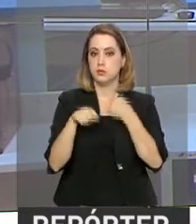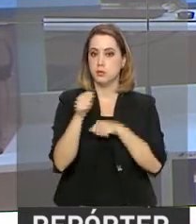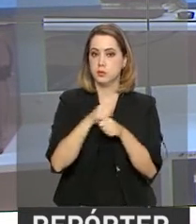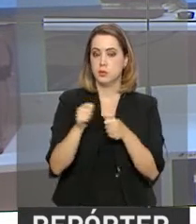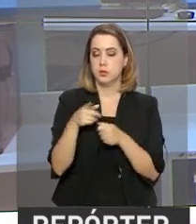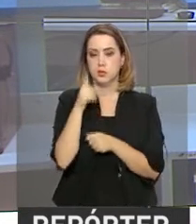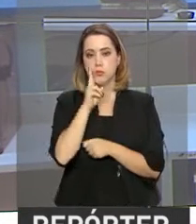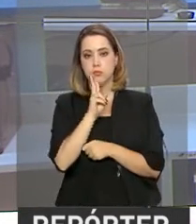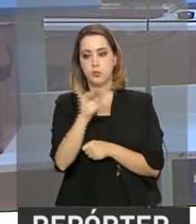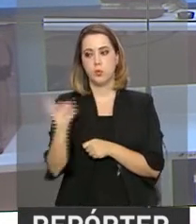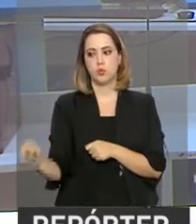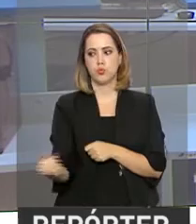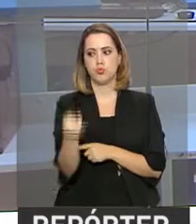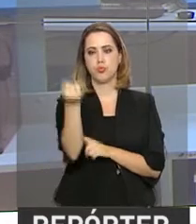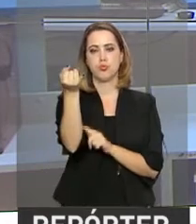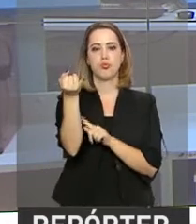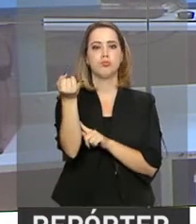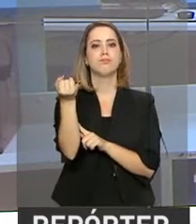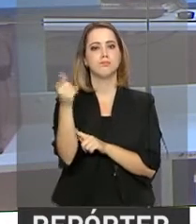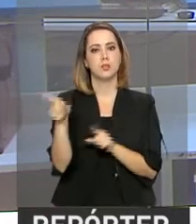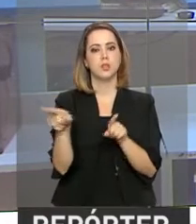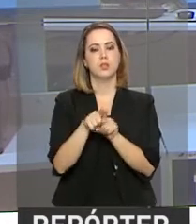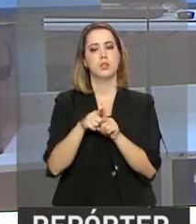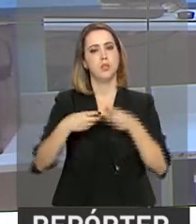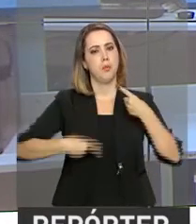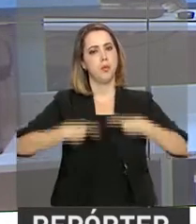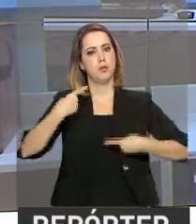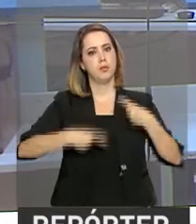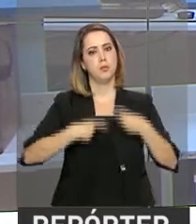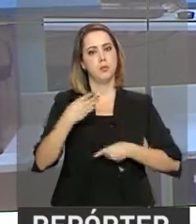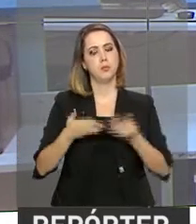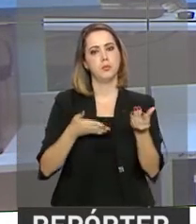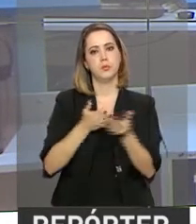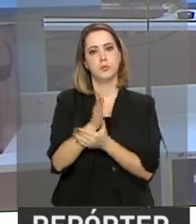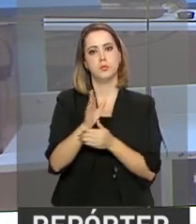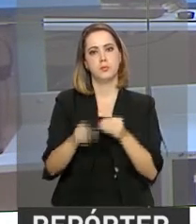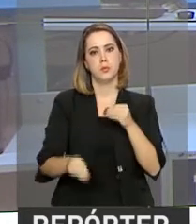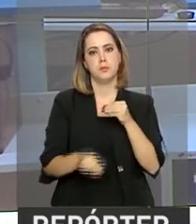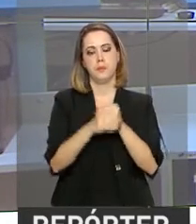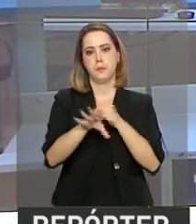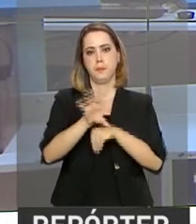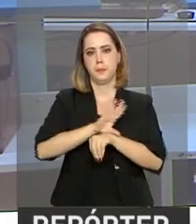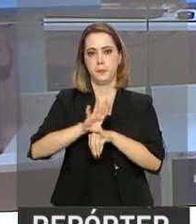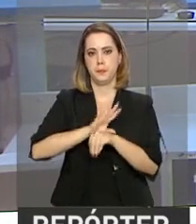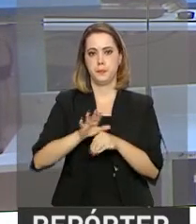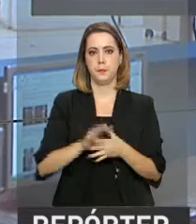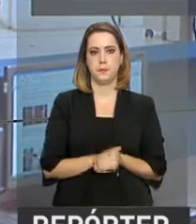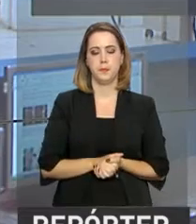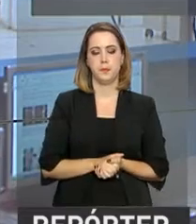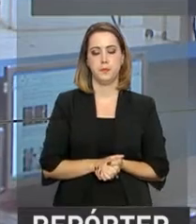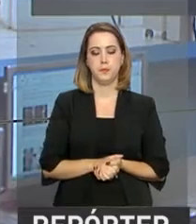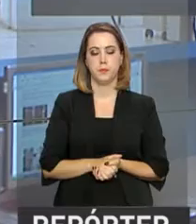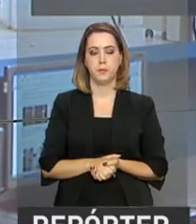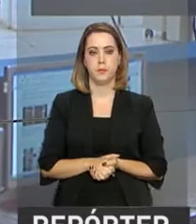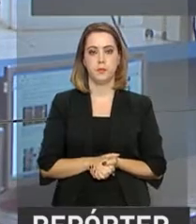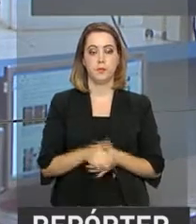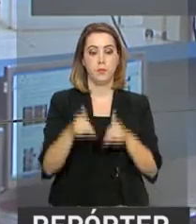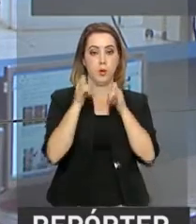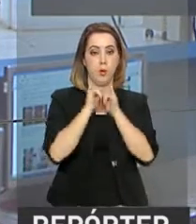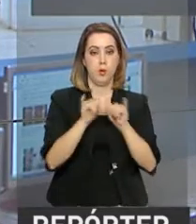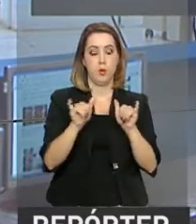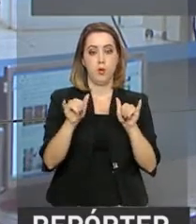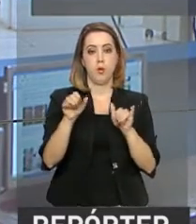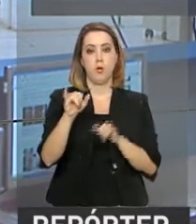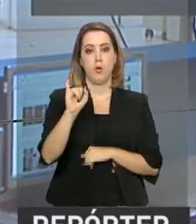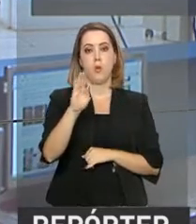nos estados unidos e o cenário político do brasil com a aprovação da pec do teto dos gastos públicos o ibge